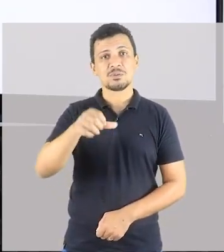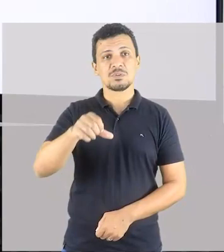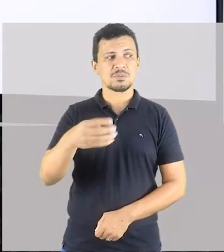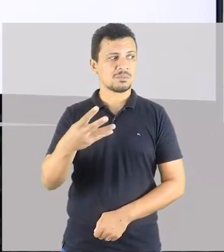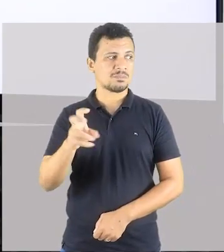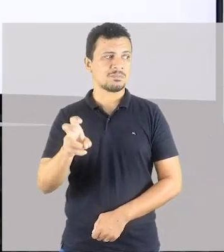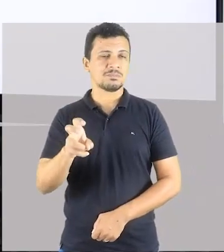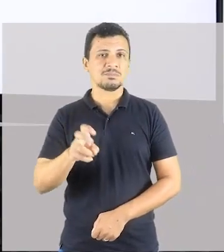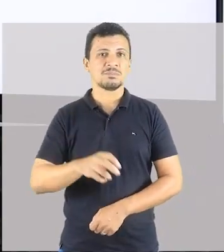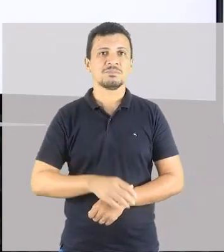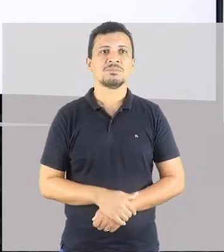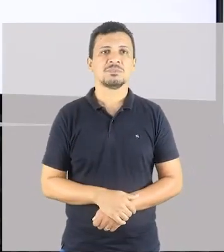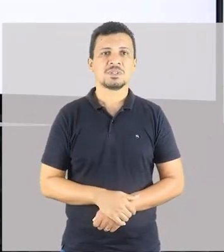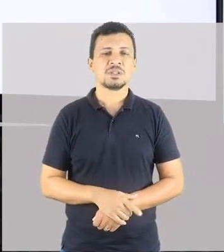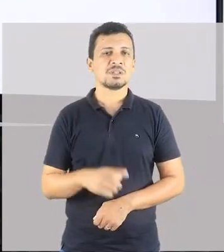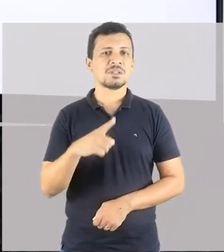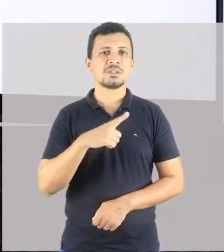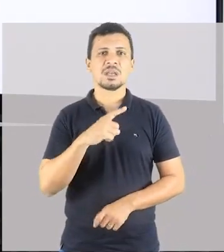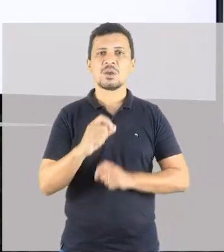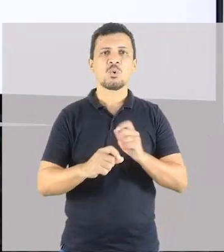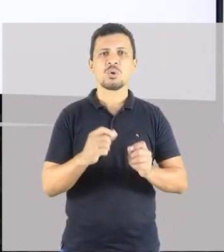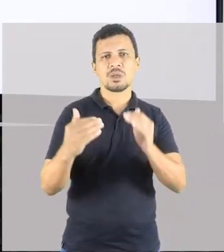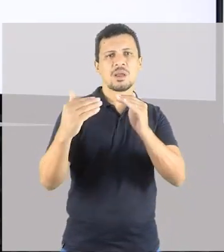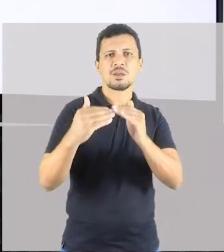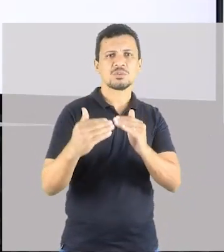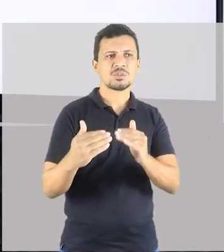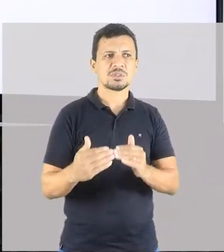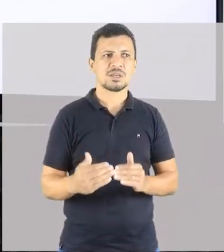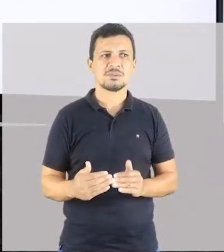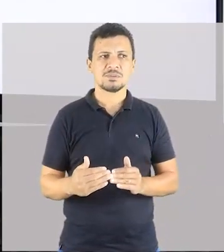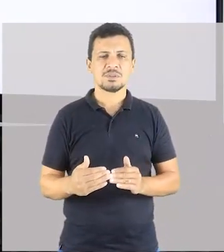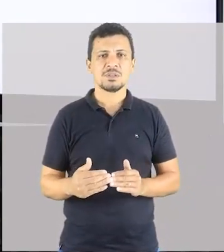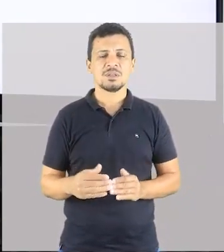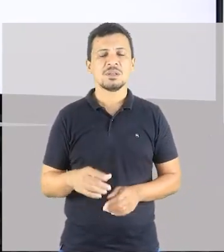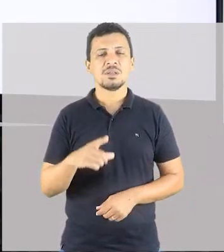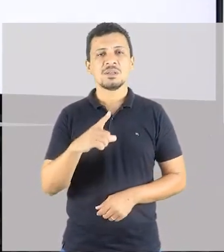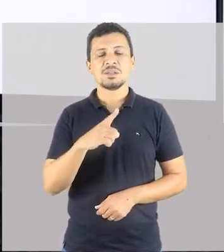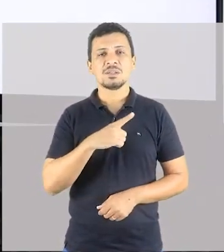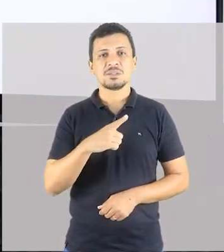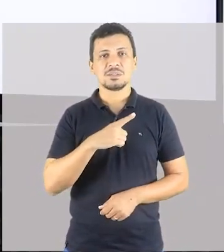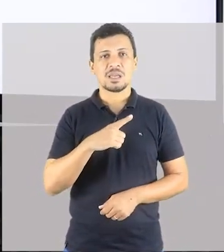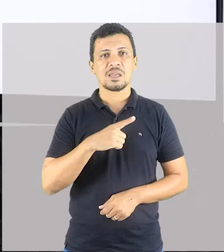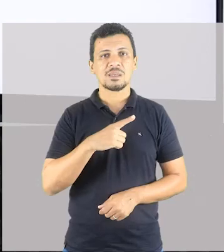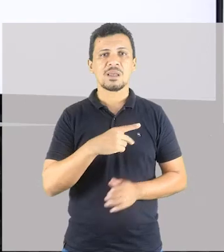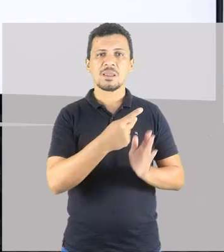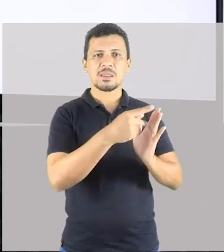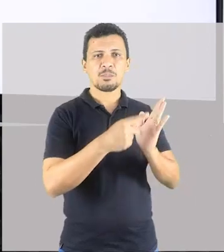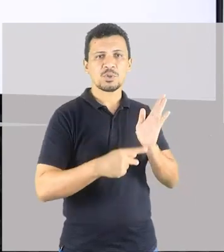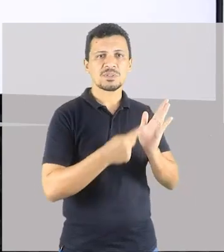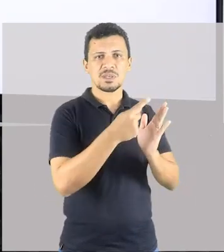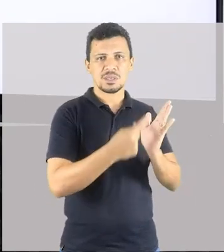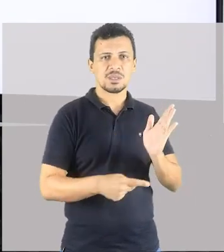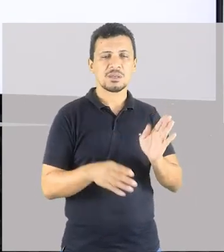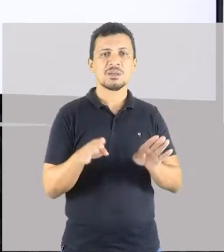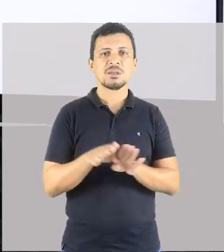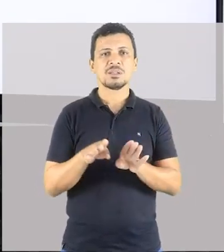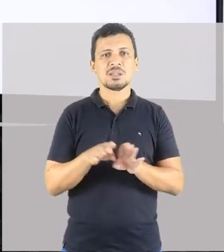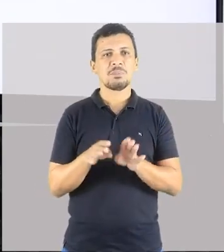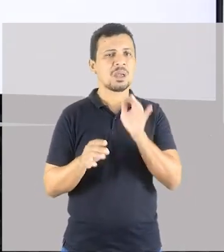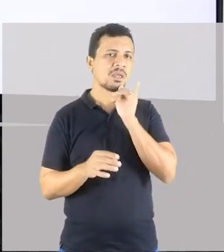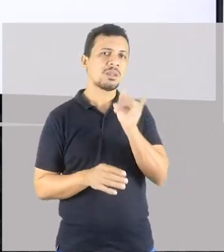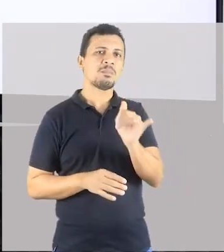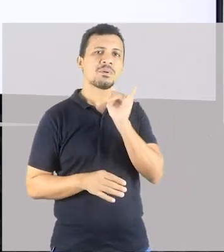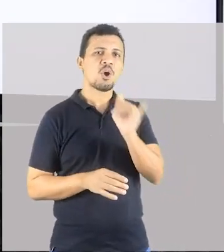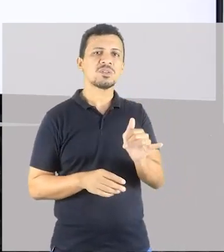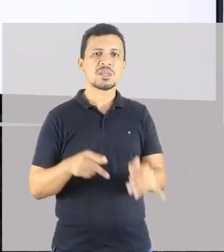1945, tá? Aí seríamos associados não somente na poesia, mas também na prosa, né?